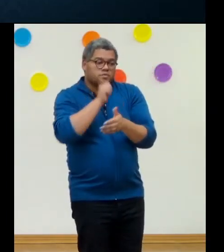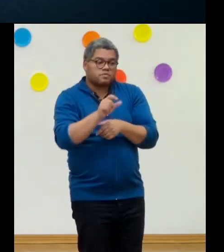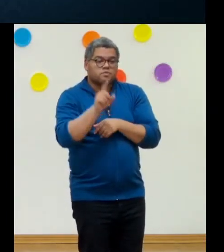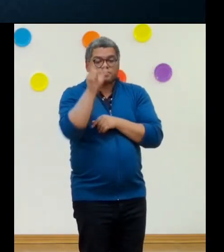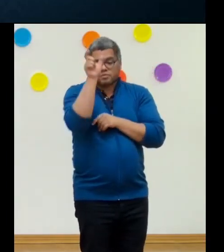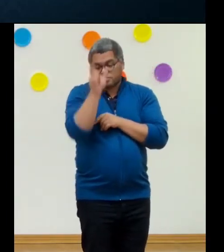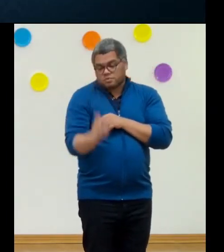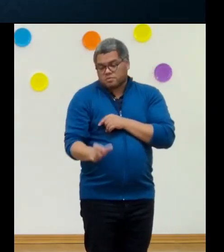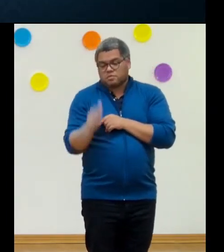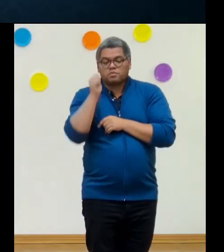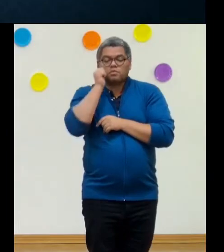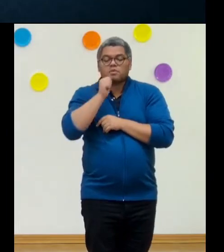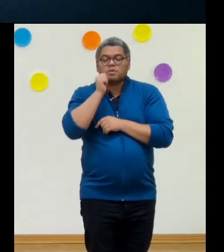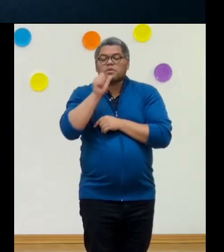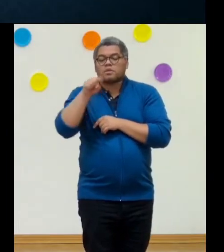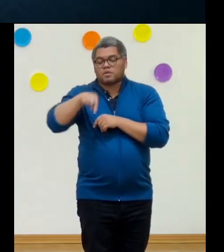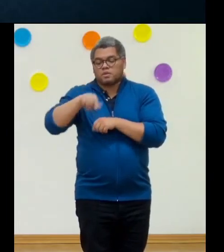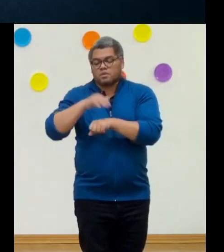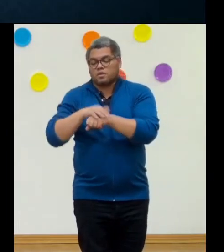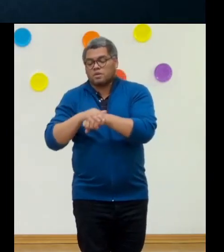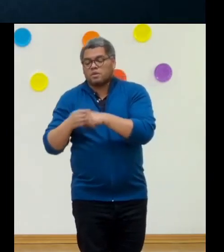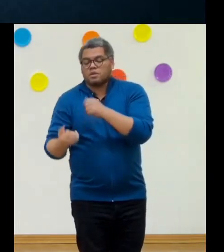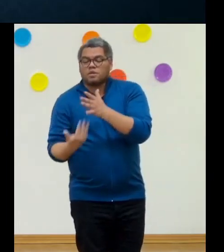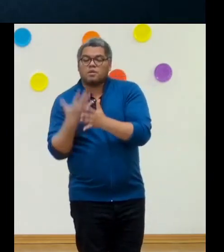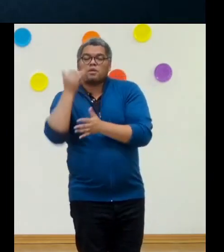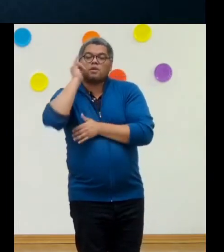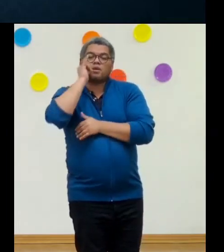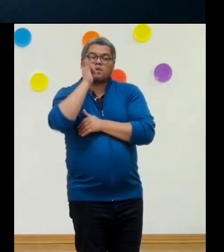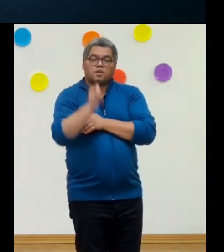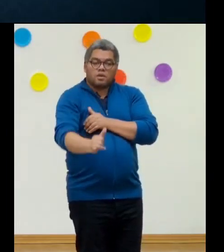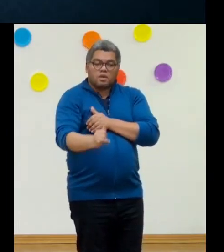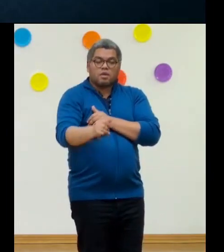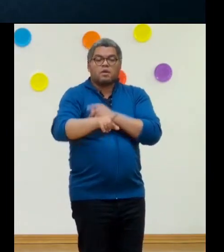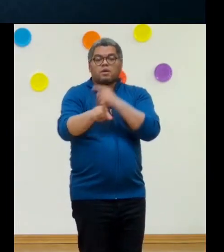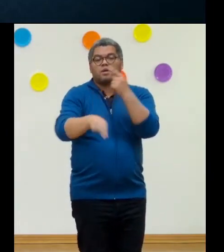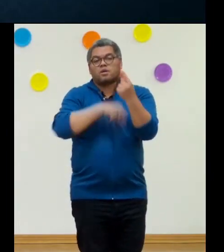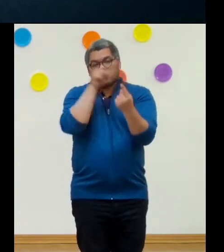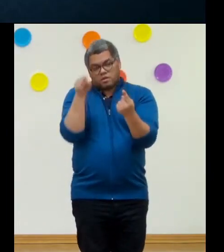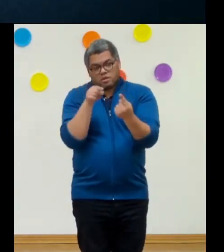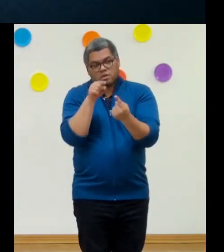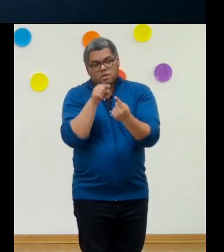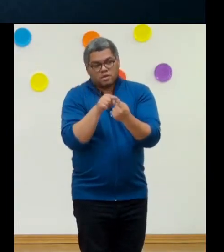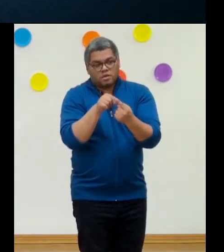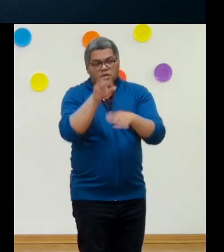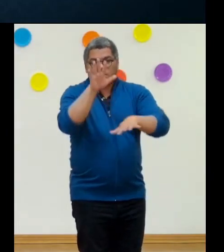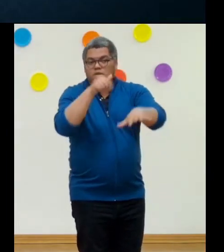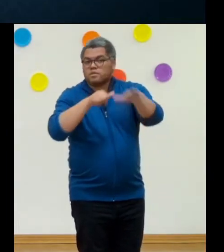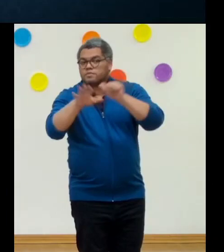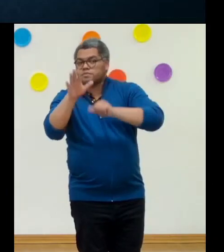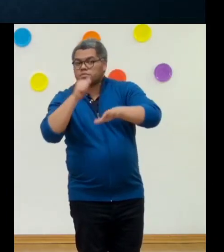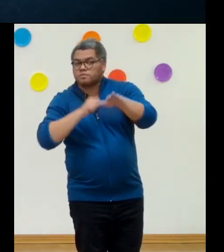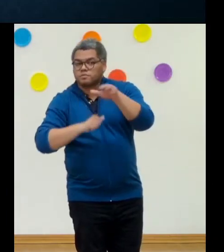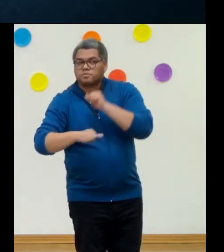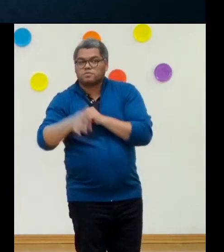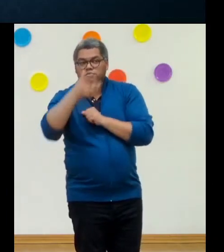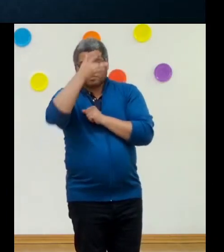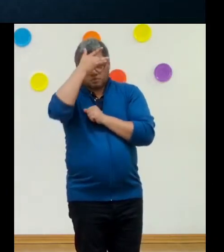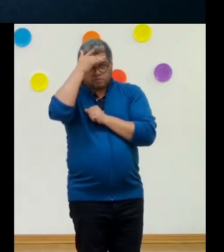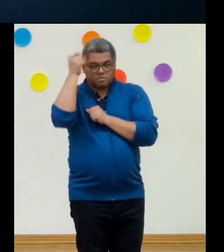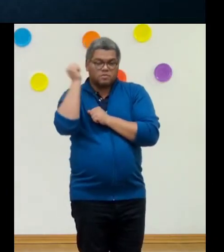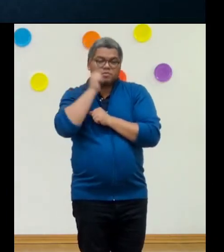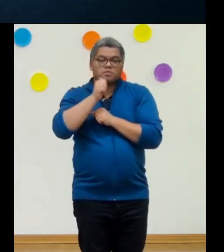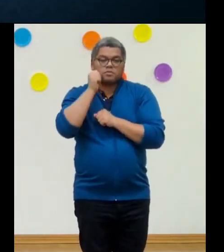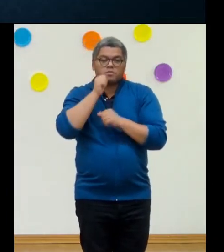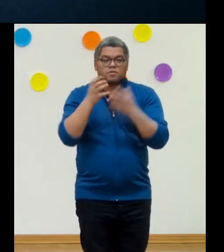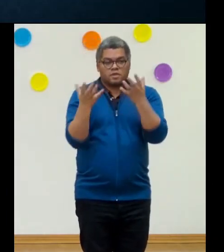desses aplicativos, dessa plataforma, disse assim: o objetivo é captar as mulheres que querem arrumar um amante e